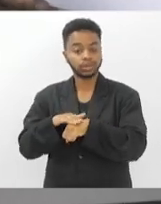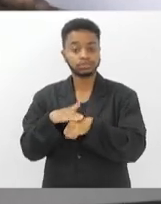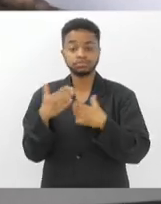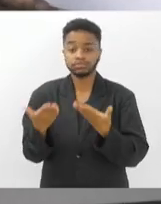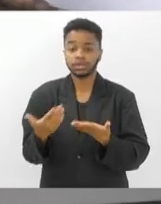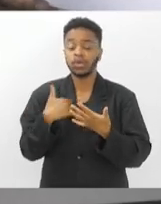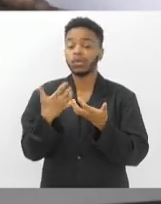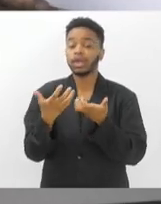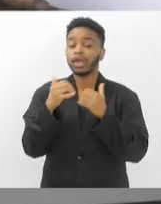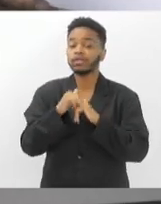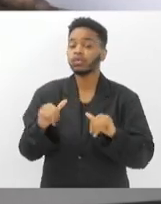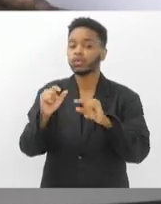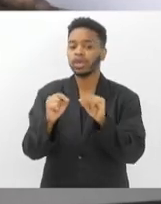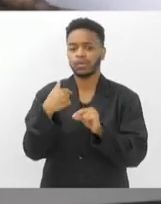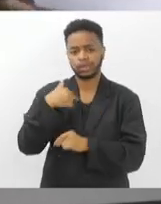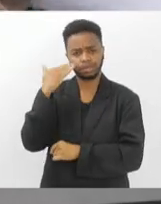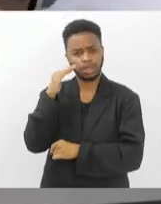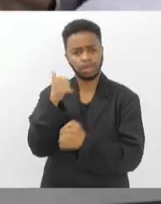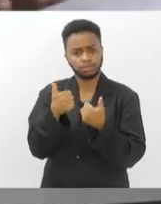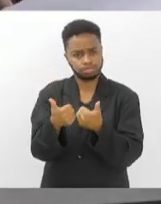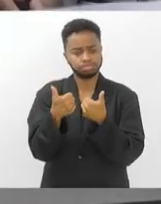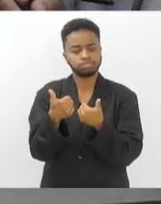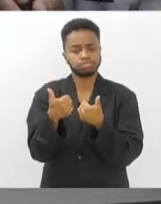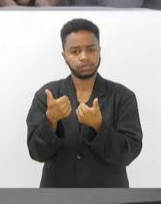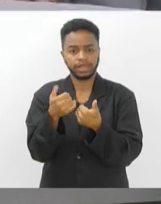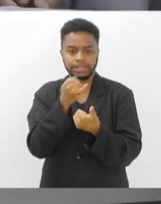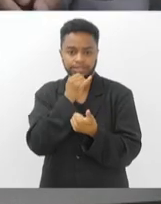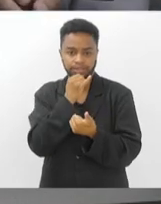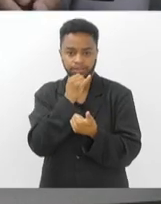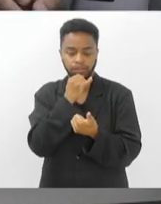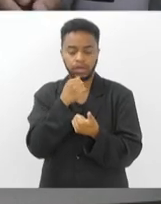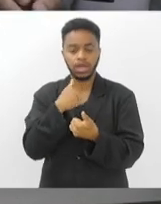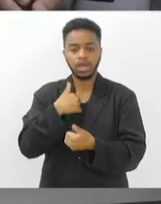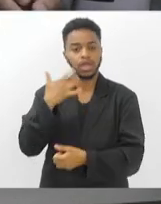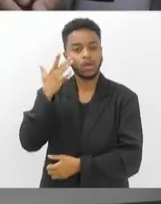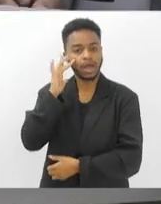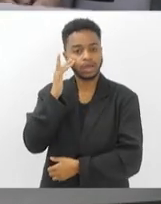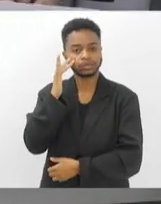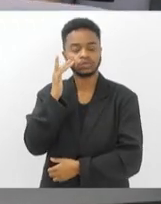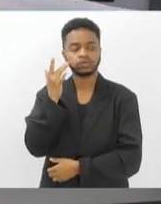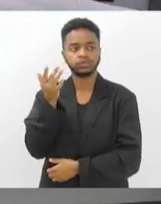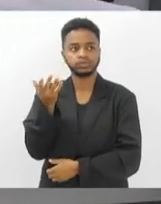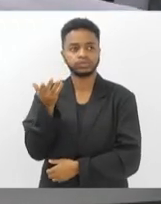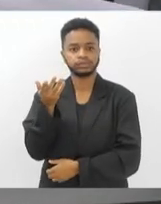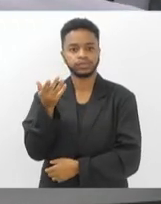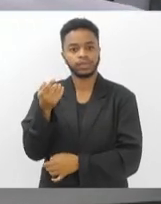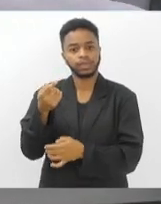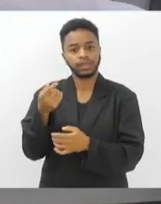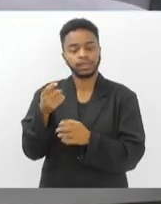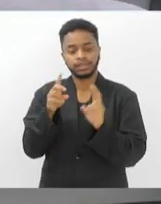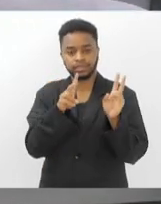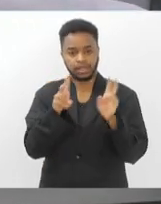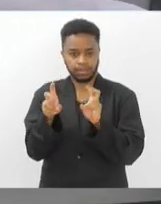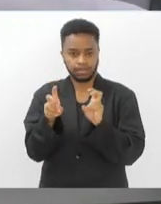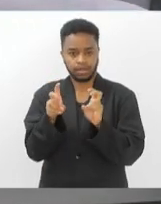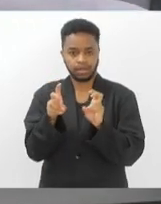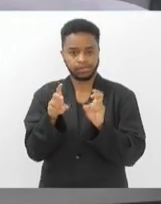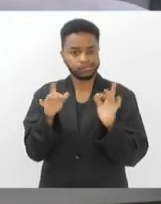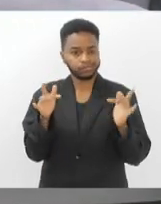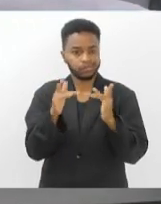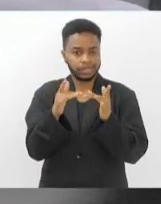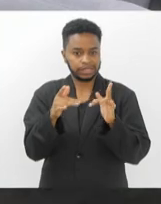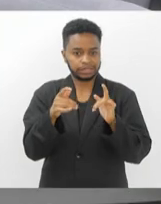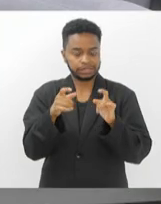o que eu quero dizer, eu entendo bem que, por exemplo, eu acho que deveria... a sexualização precoce,